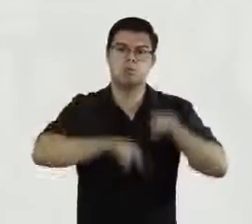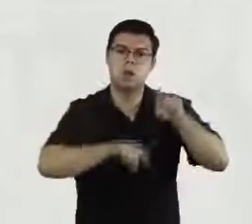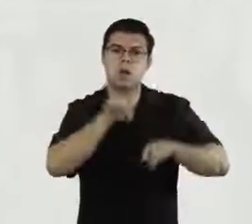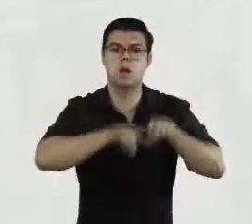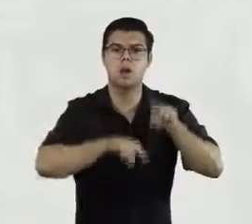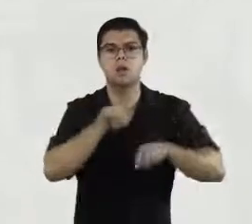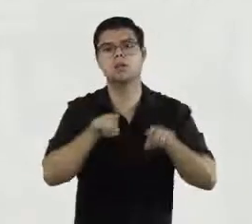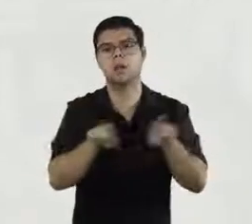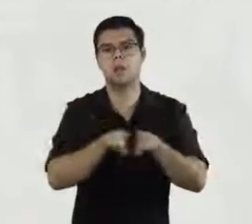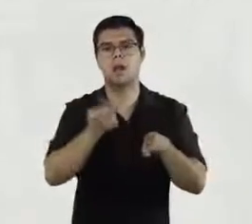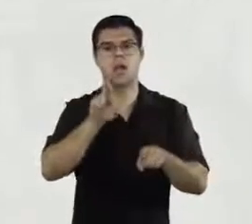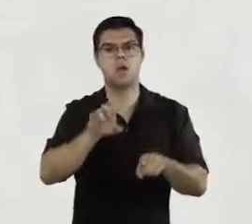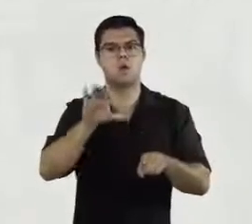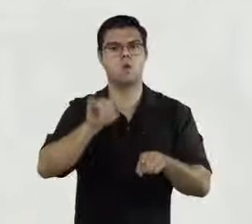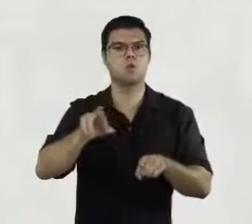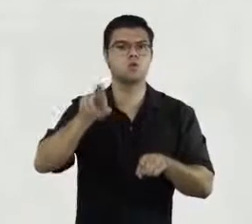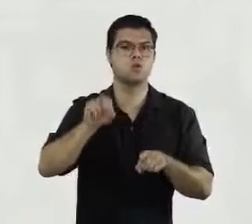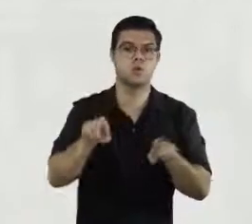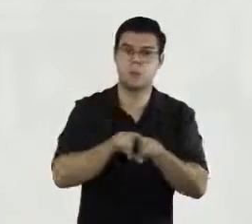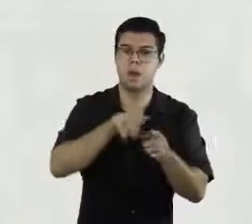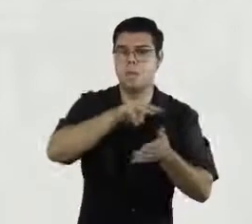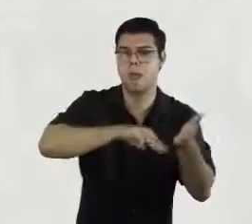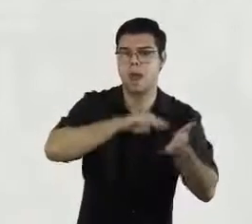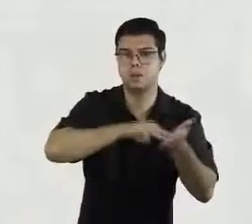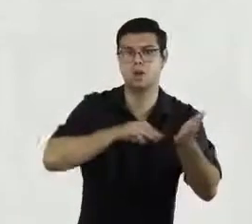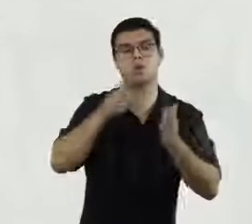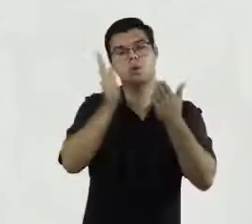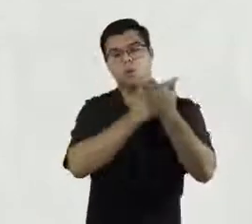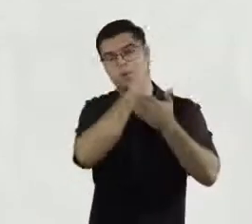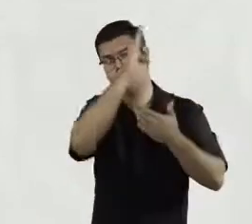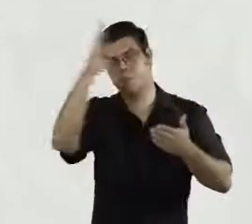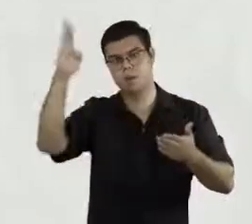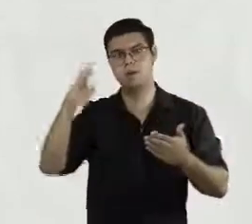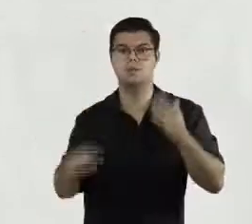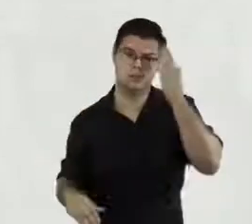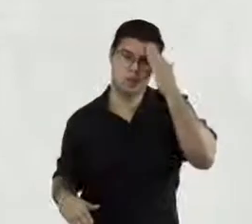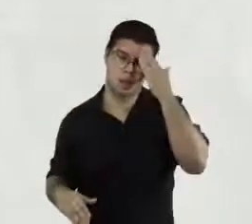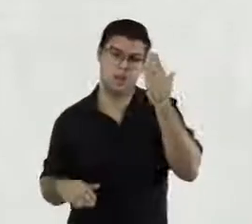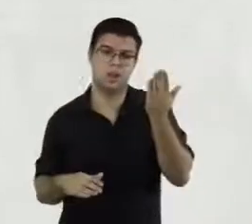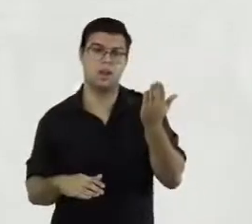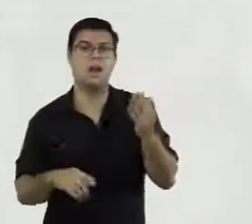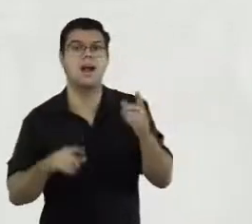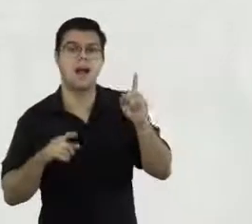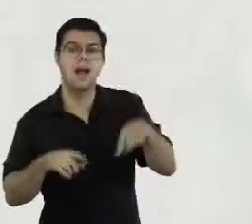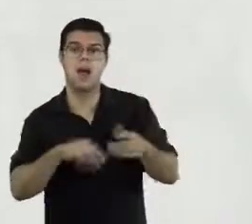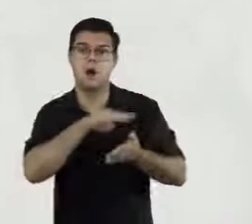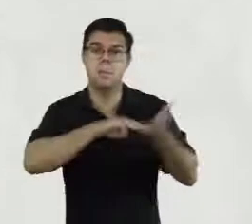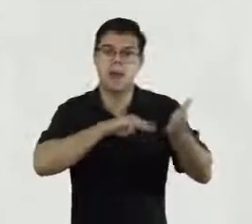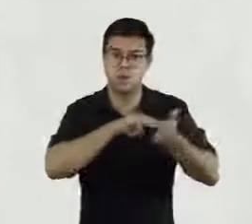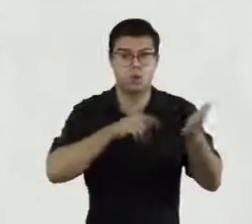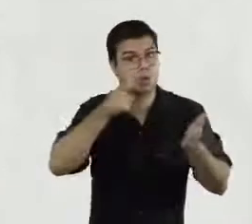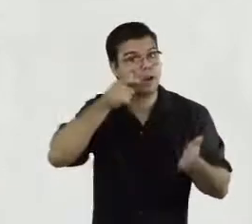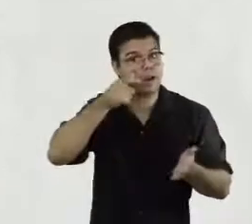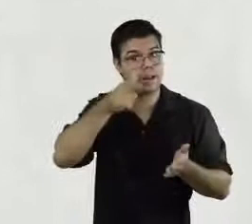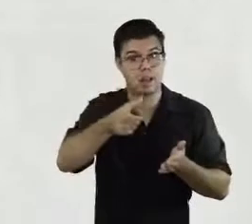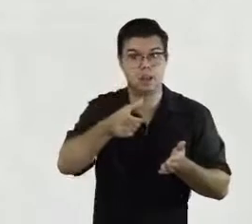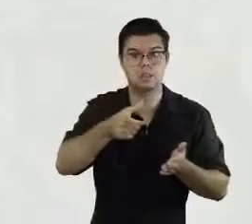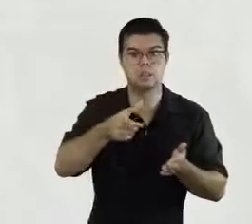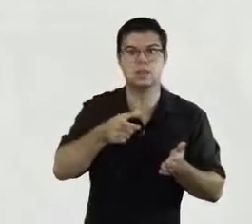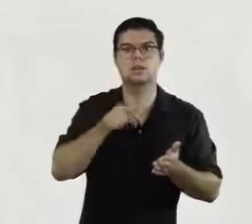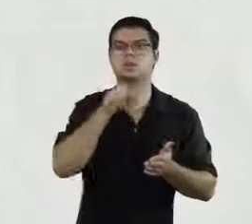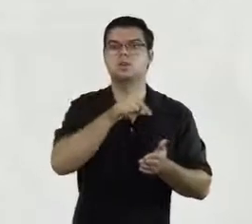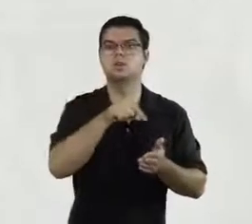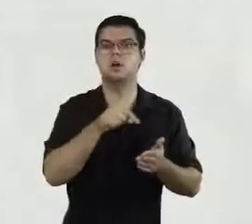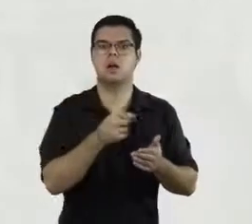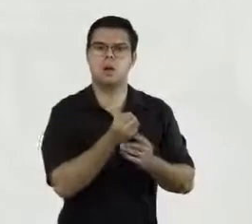recurso do método bibliográfico. A bibliometria e suas derivações se tornam métodos interessantes para a